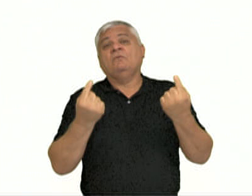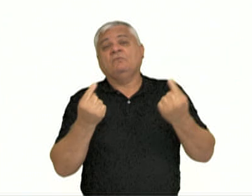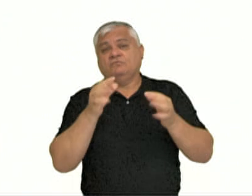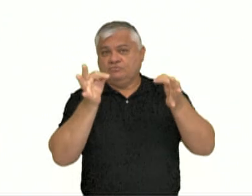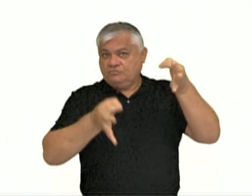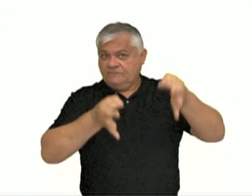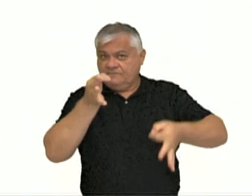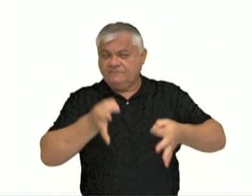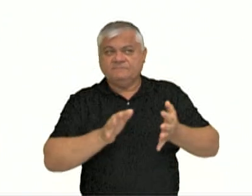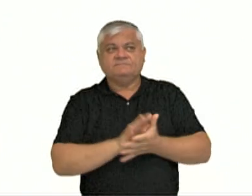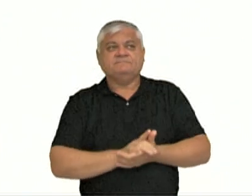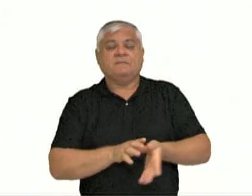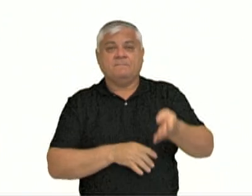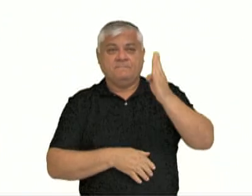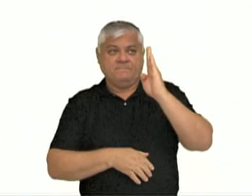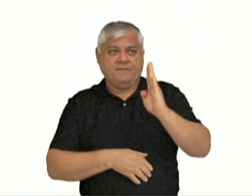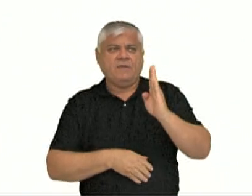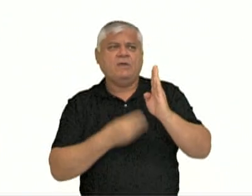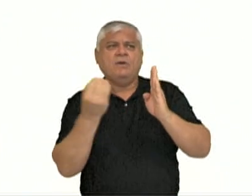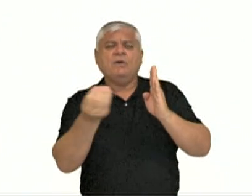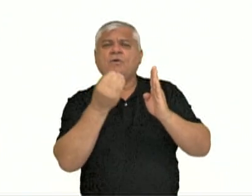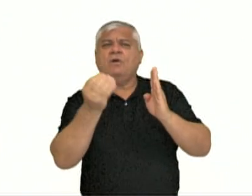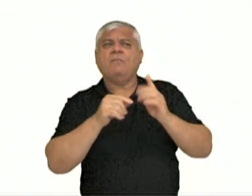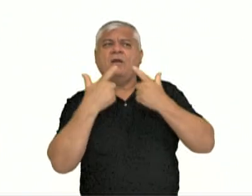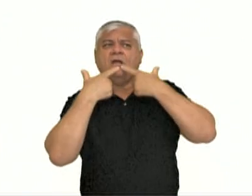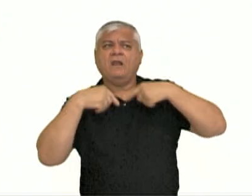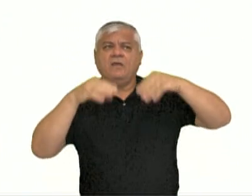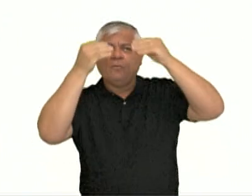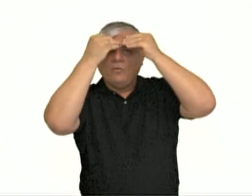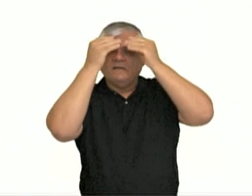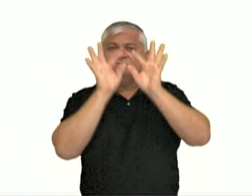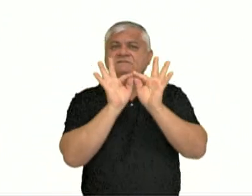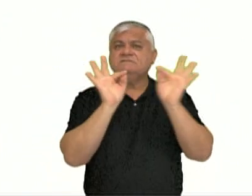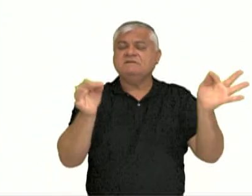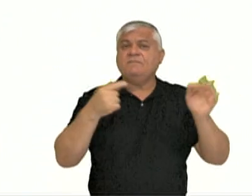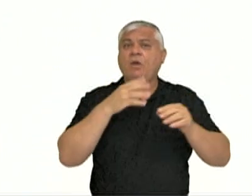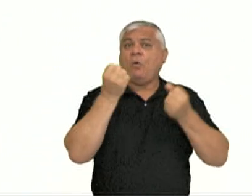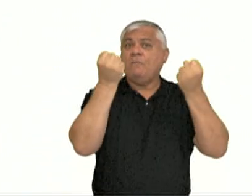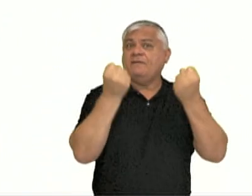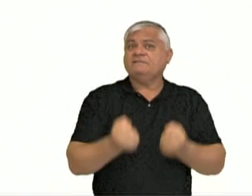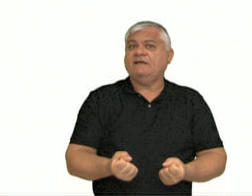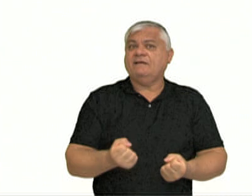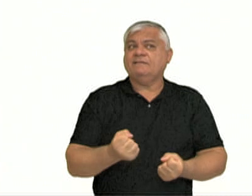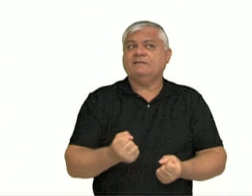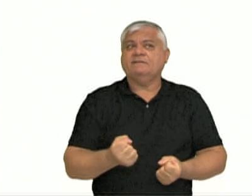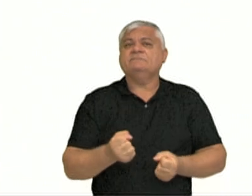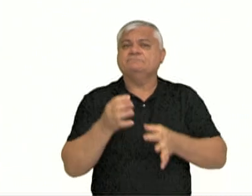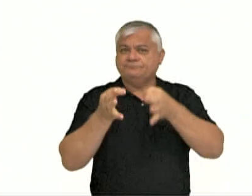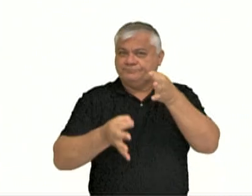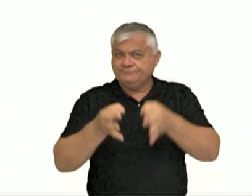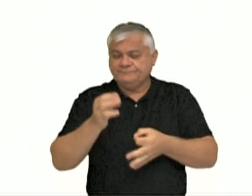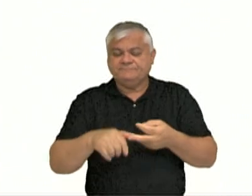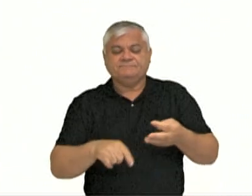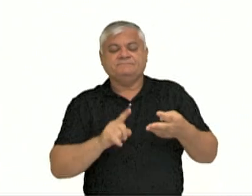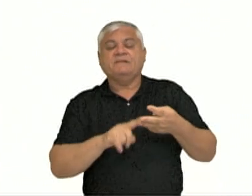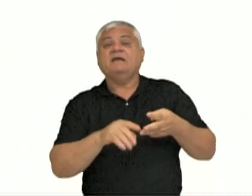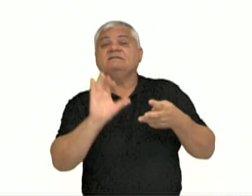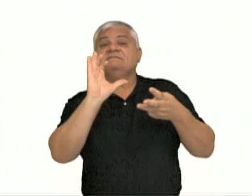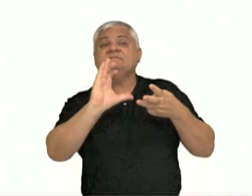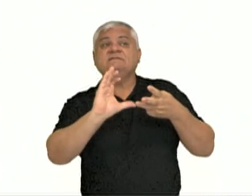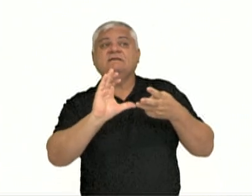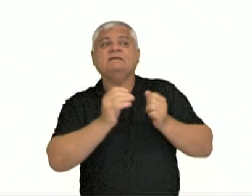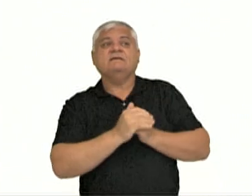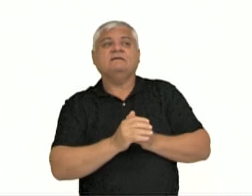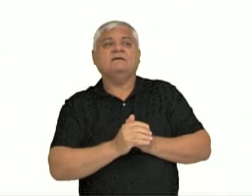Justifique. Na letra B, como é a linguagem? Simples ou complexa? Justifique. Na letra